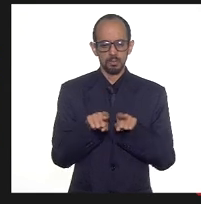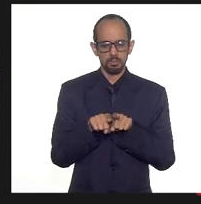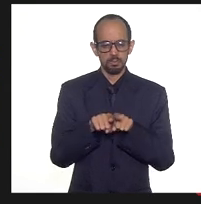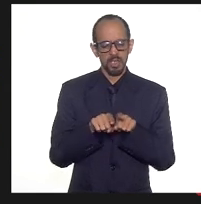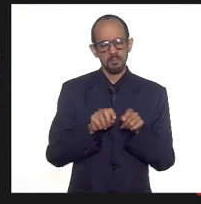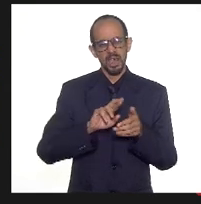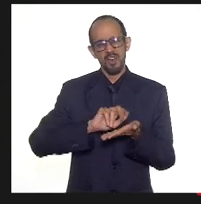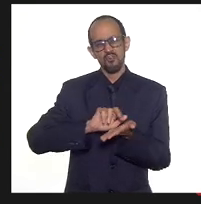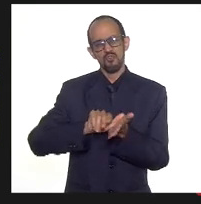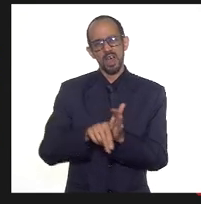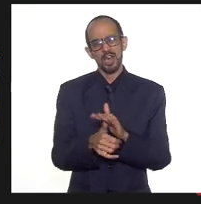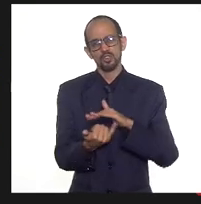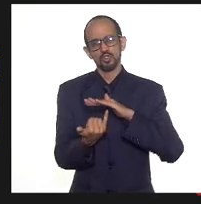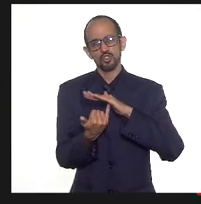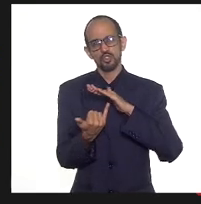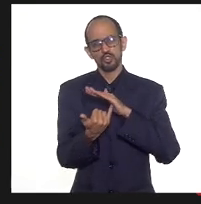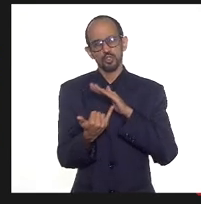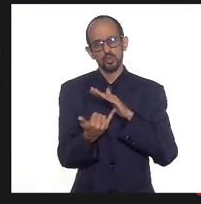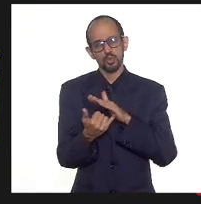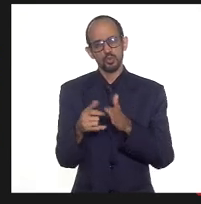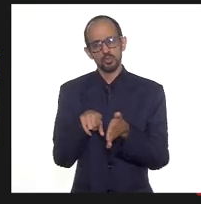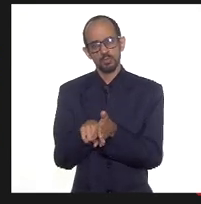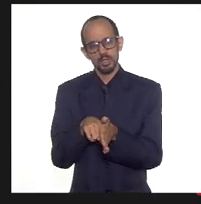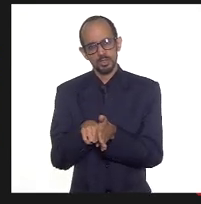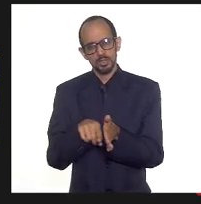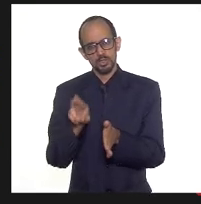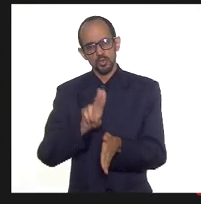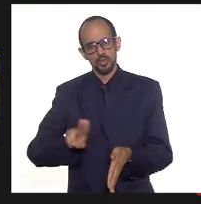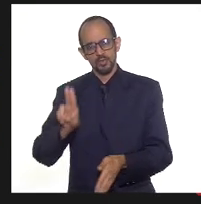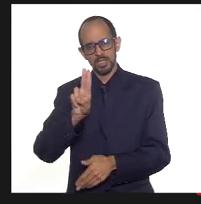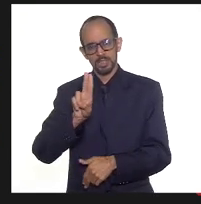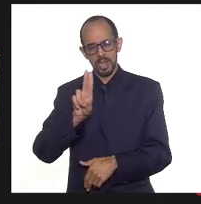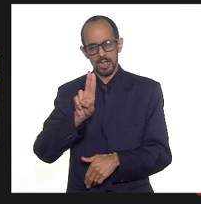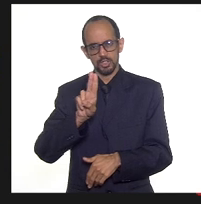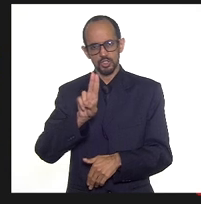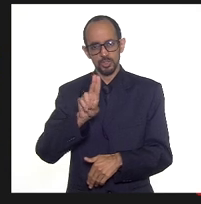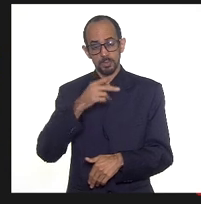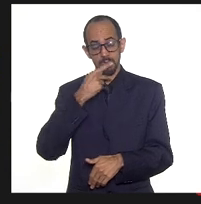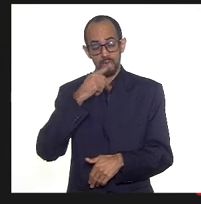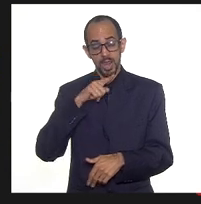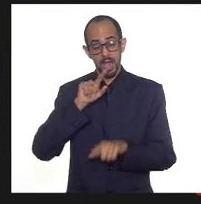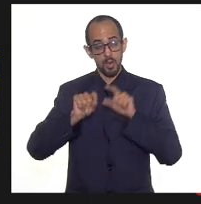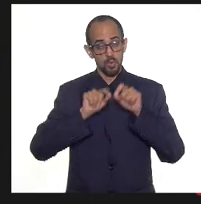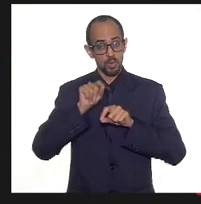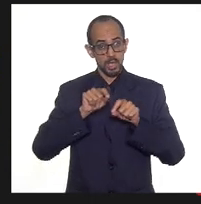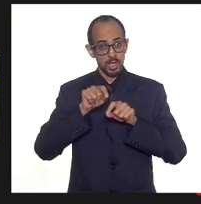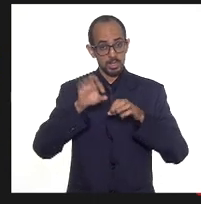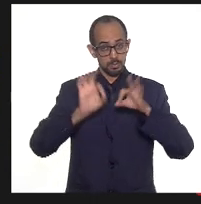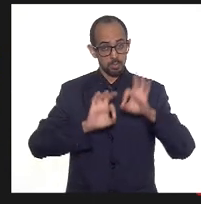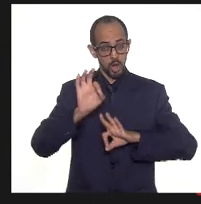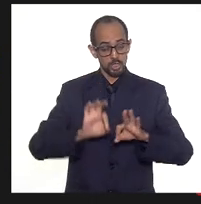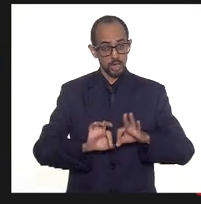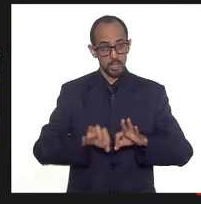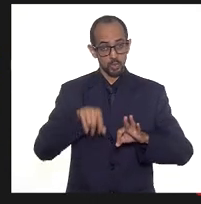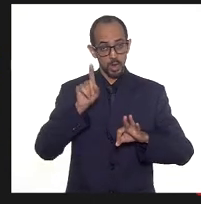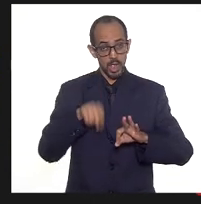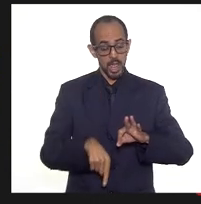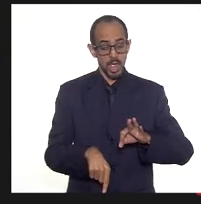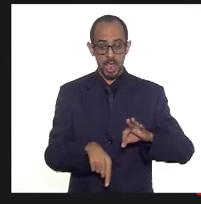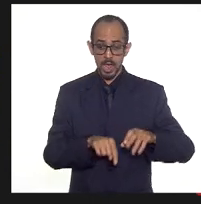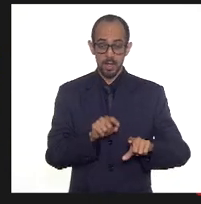institutos de pesquisa e universidades também. E dizendo o seguinte, esse projeto era um projeto